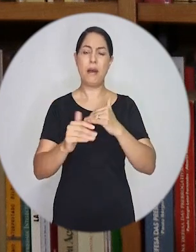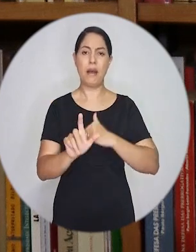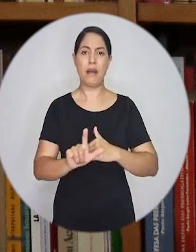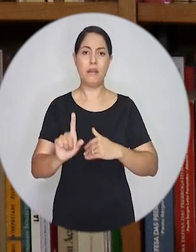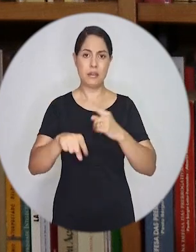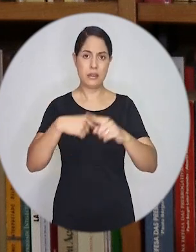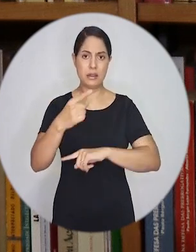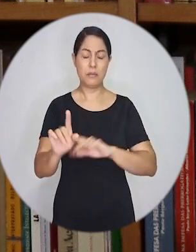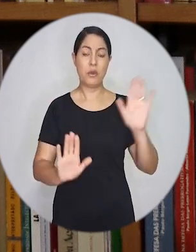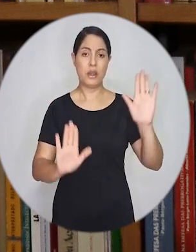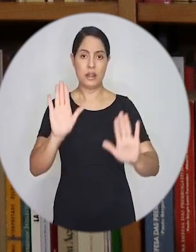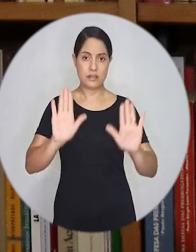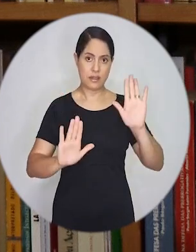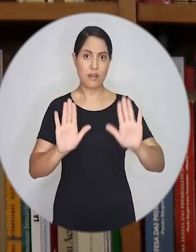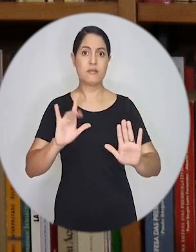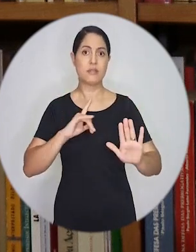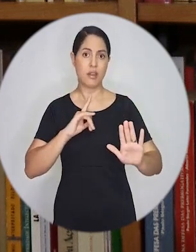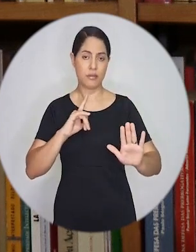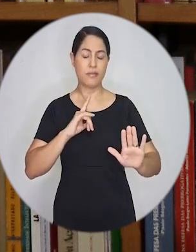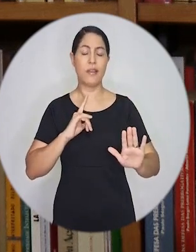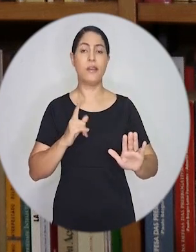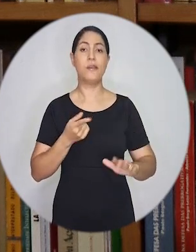posteriormente a um processo licitatório.